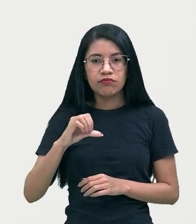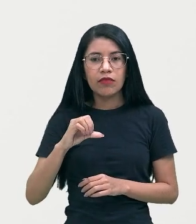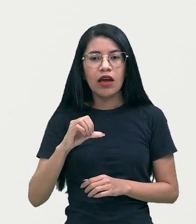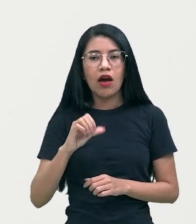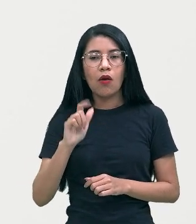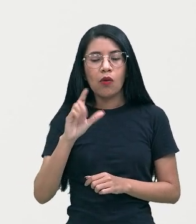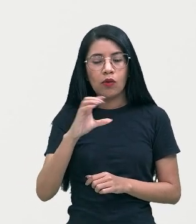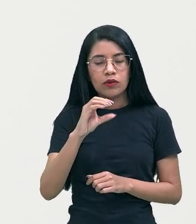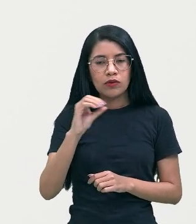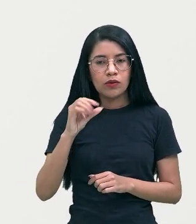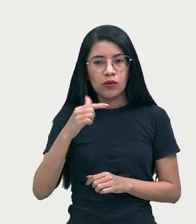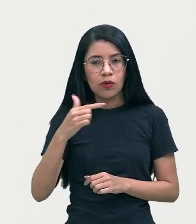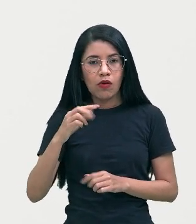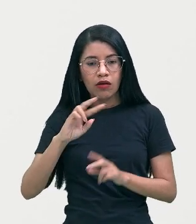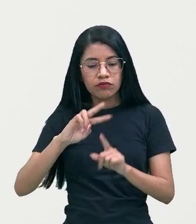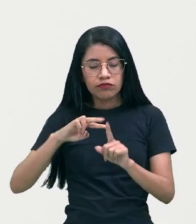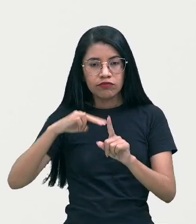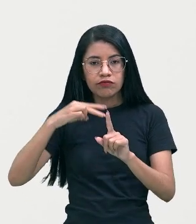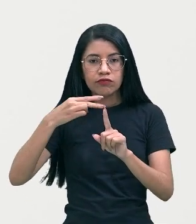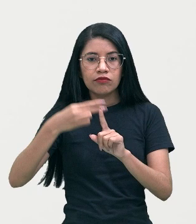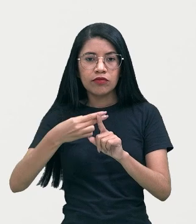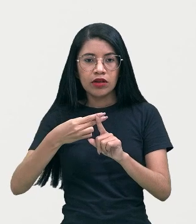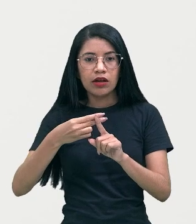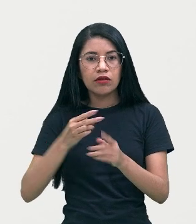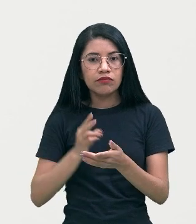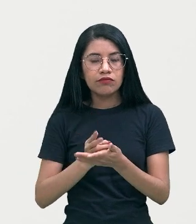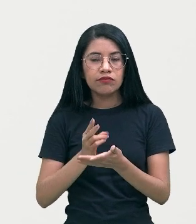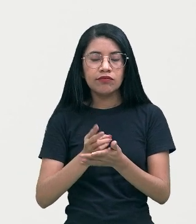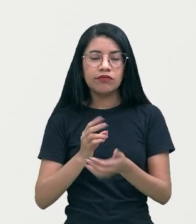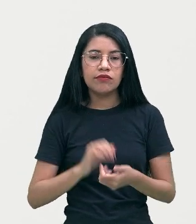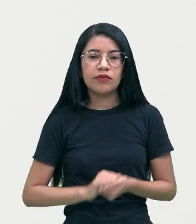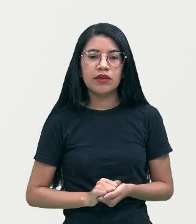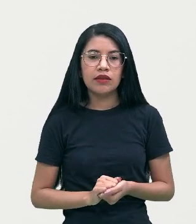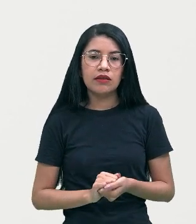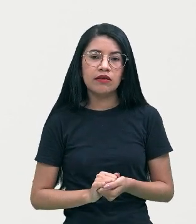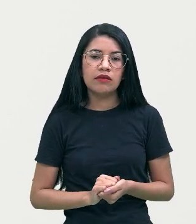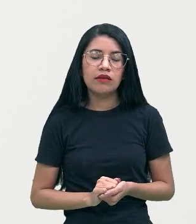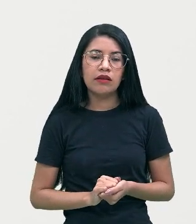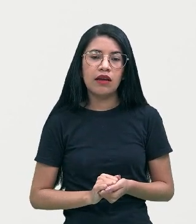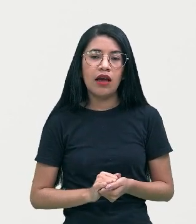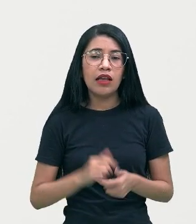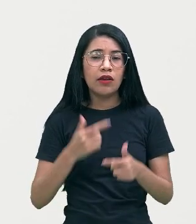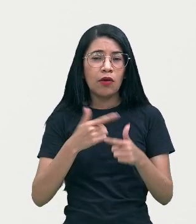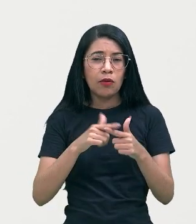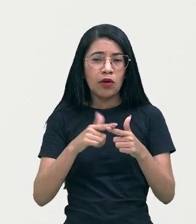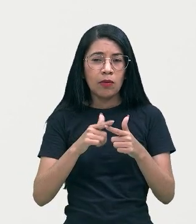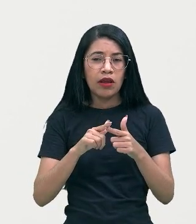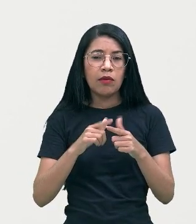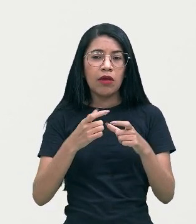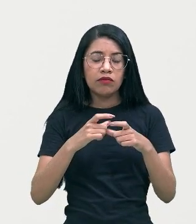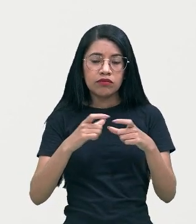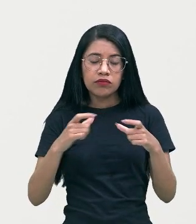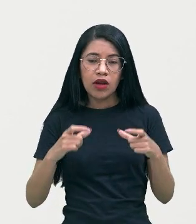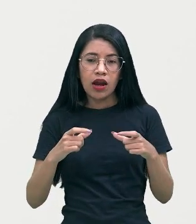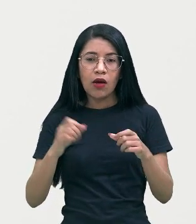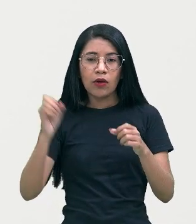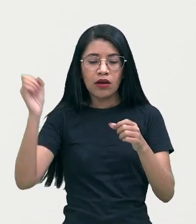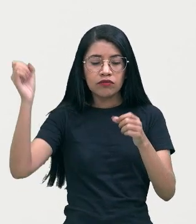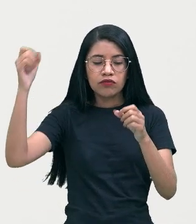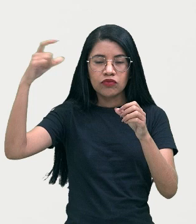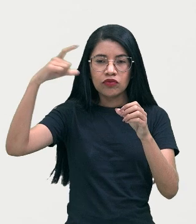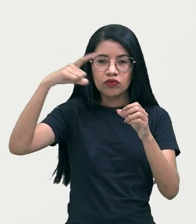na atmosfera vem aumentando cada vez mais, o que tem intensificado o problema do efeito estufa